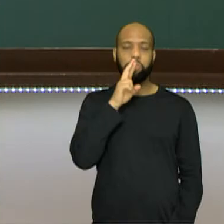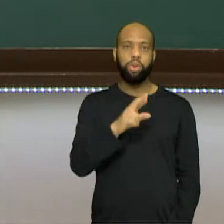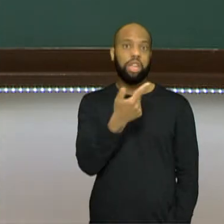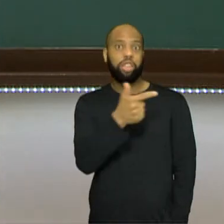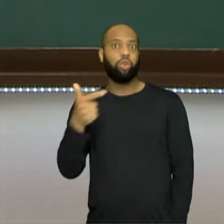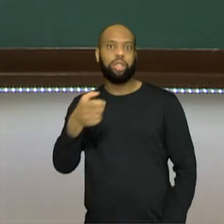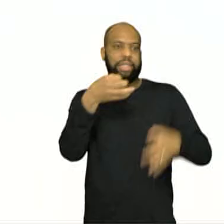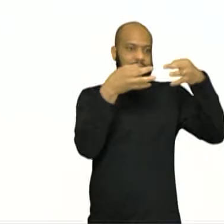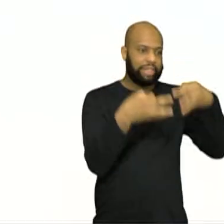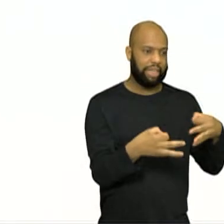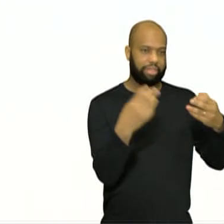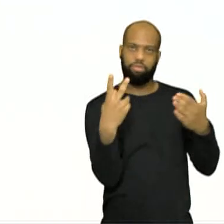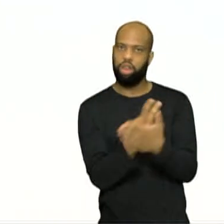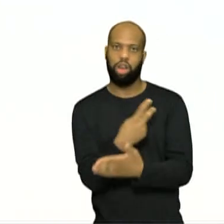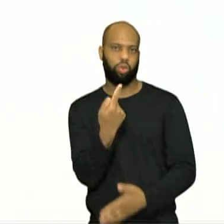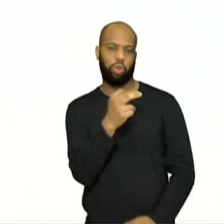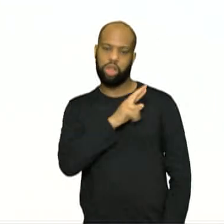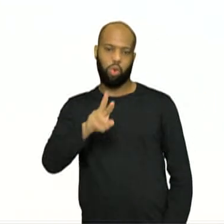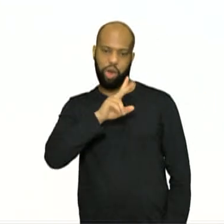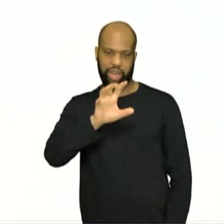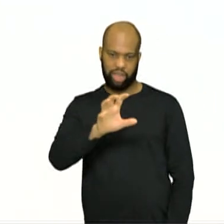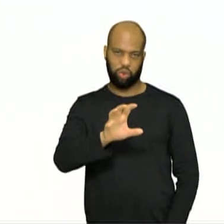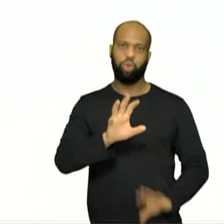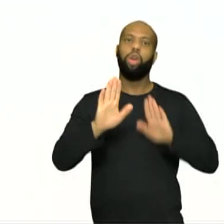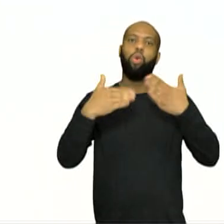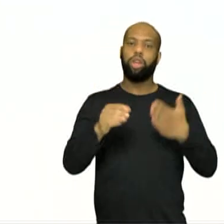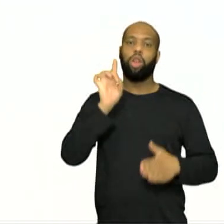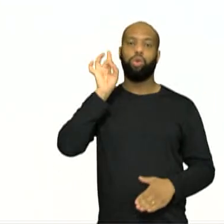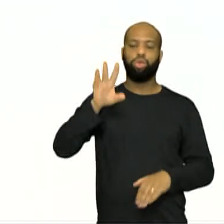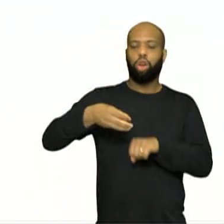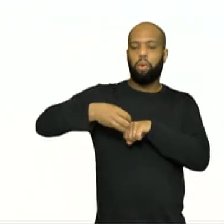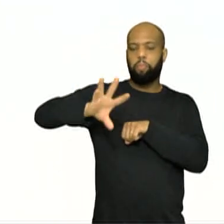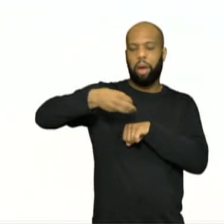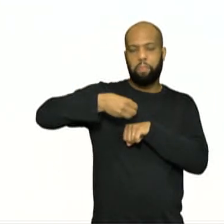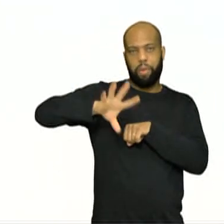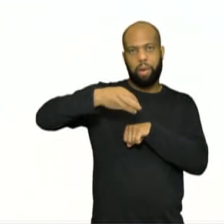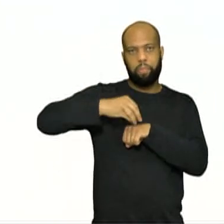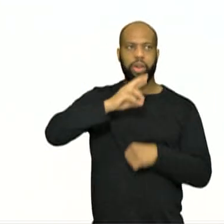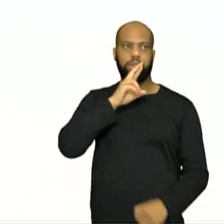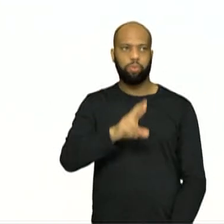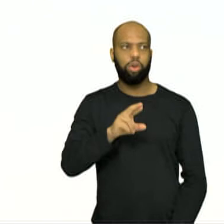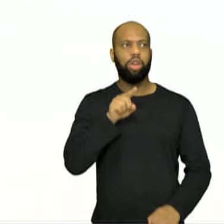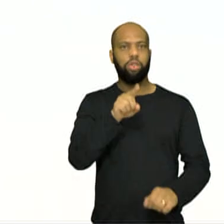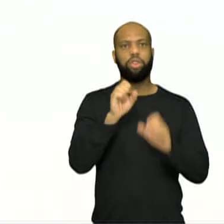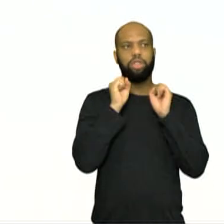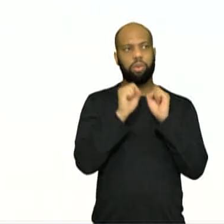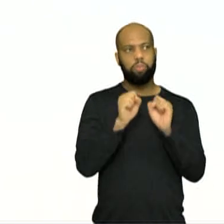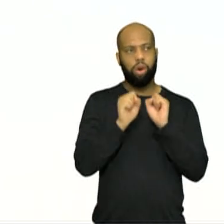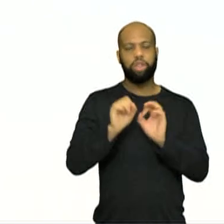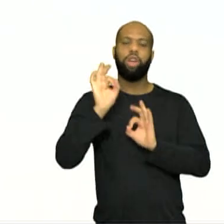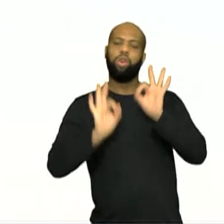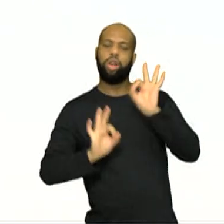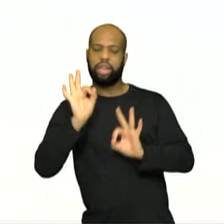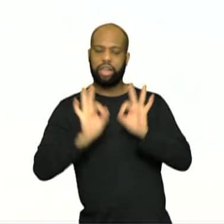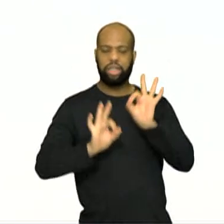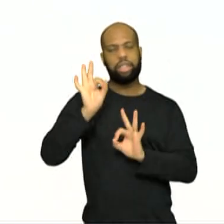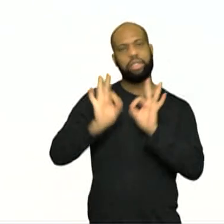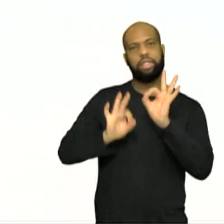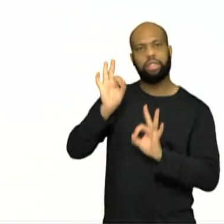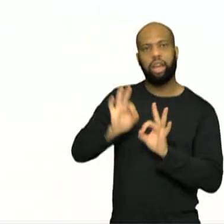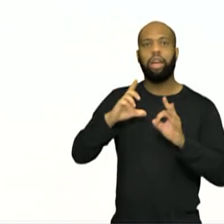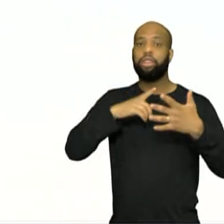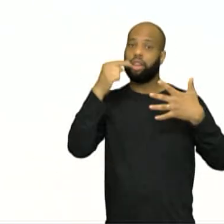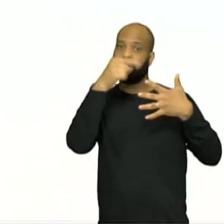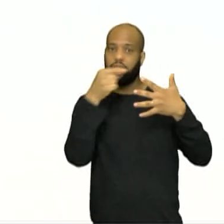remete a uma caracterização fiel, ou seja, só uma orientação de resposta. Você pode se organizar em termos de